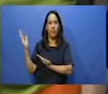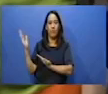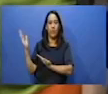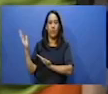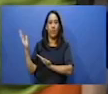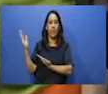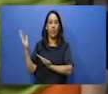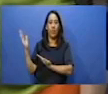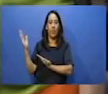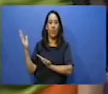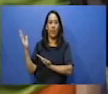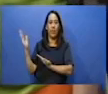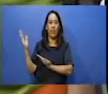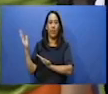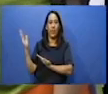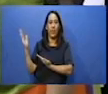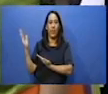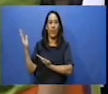evento com N